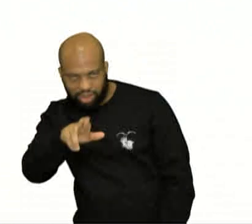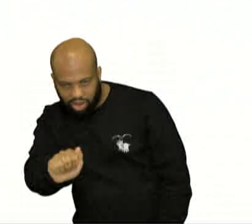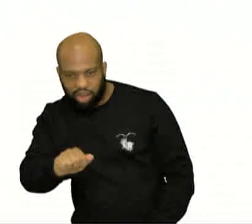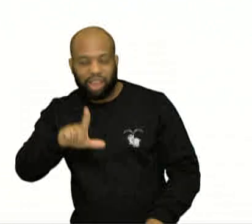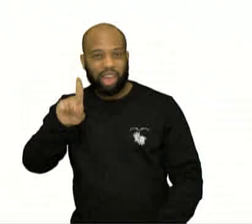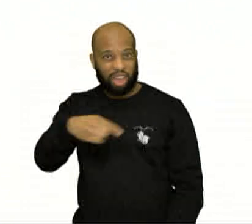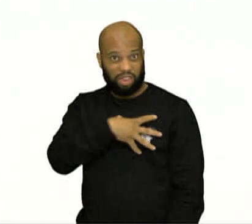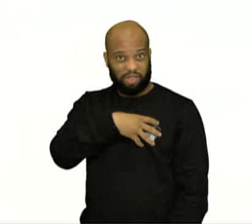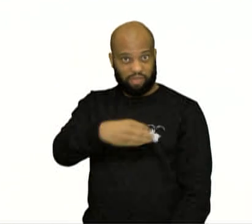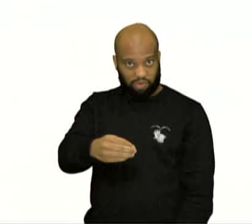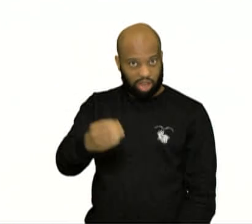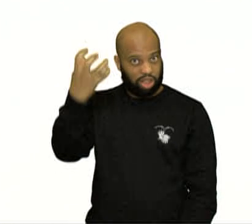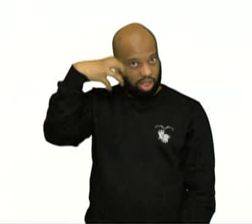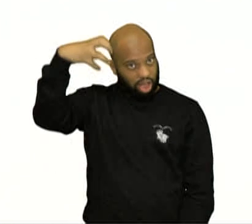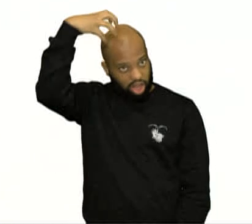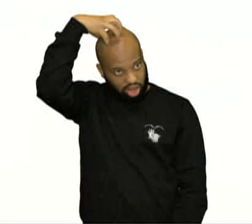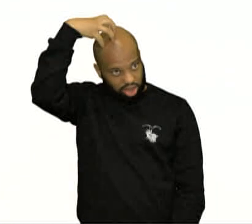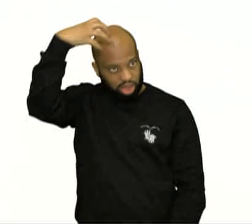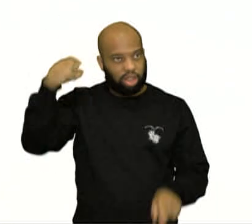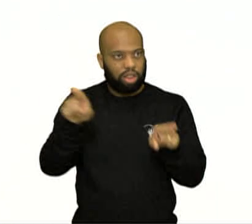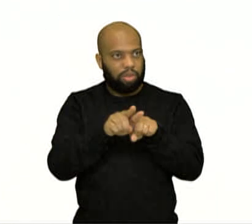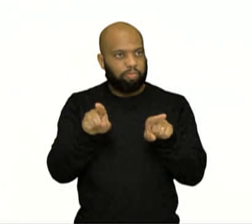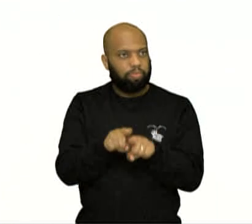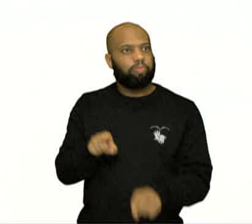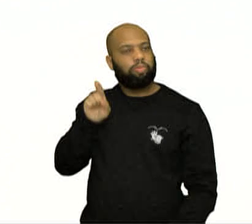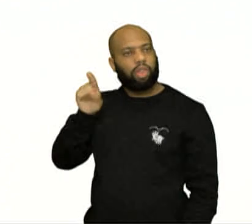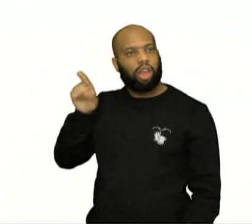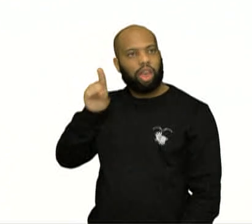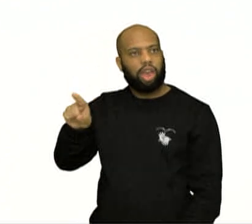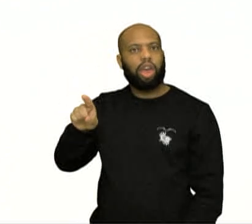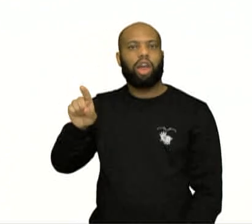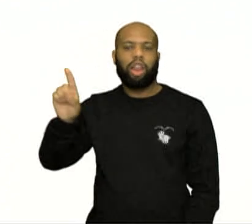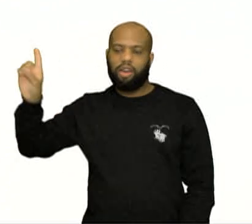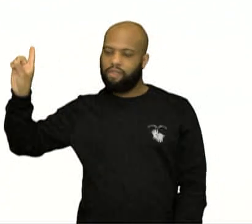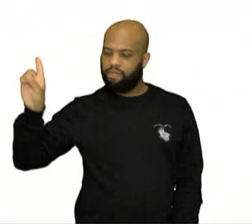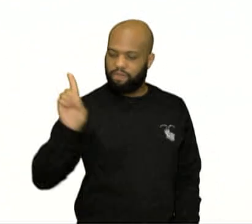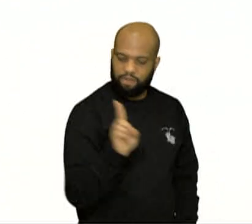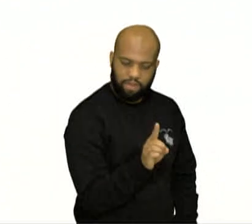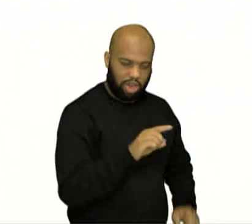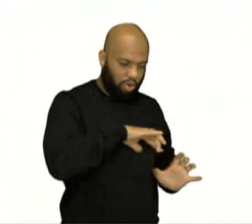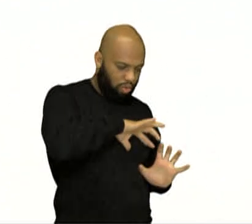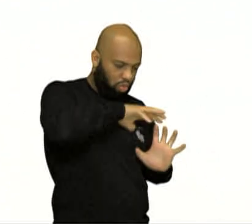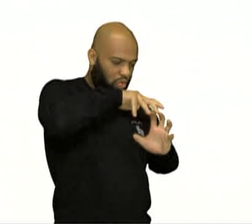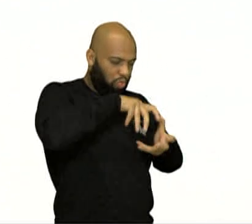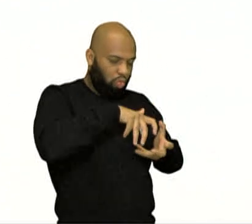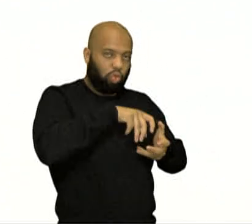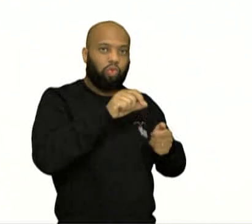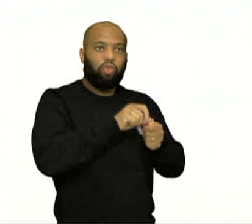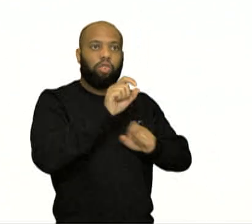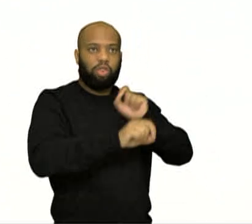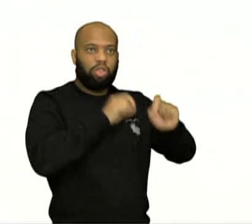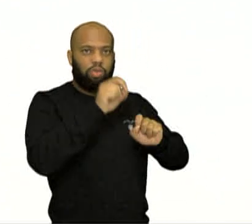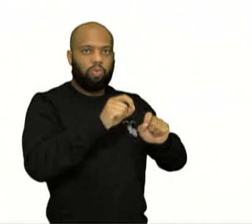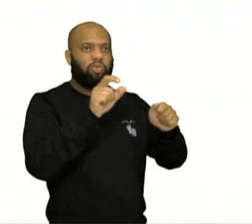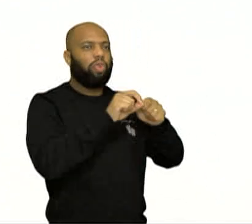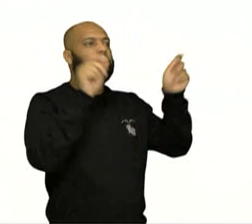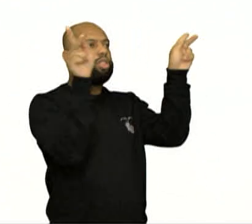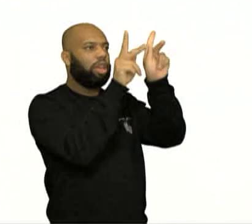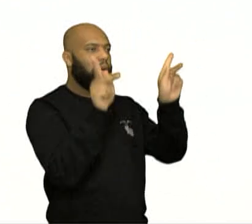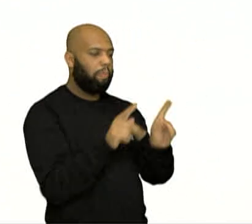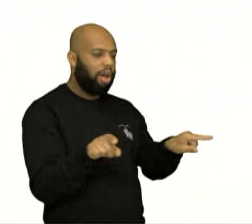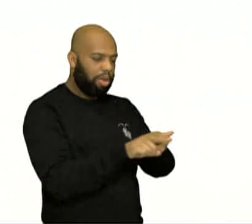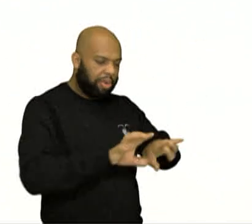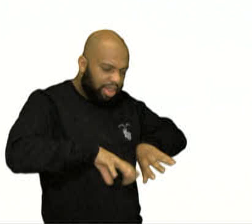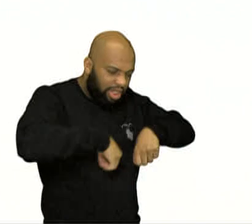Amazonas Hipólita. Ela foi mandada ao mundo dos homens para propagar a paz, sendo defensora